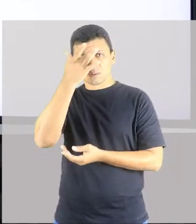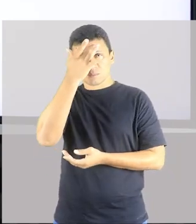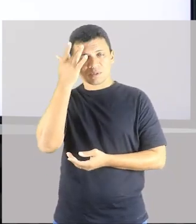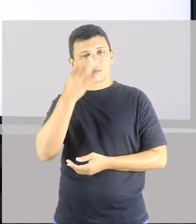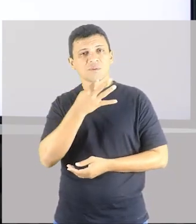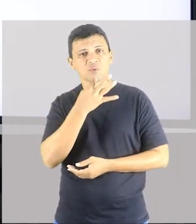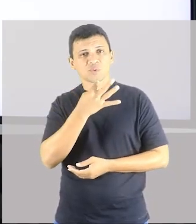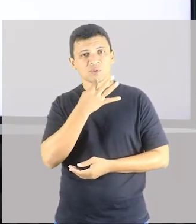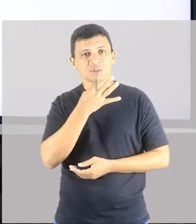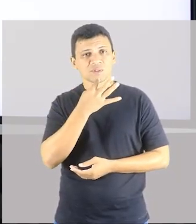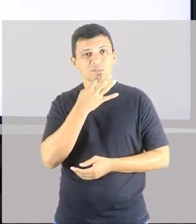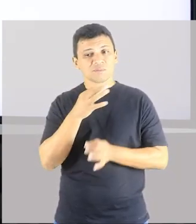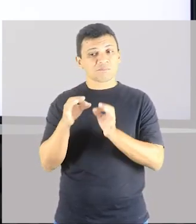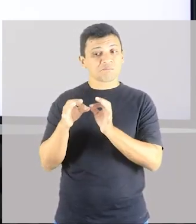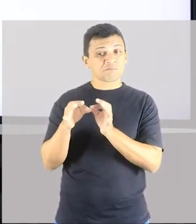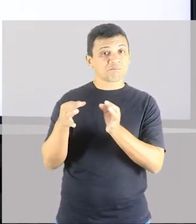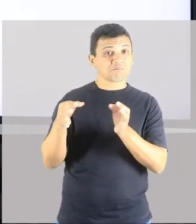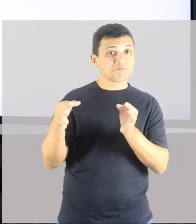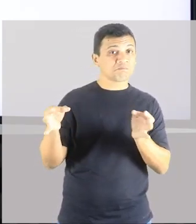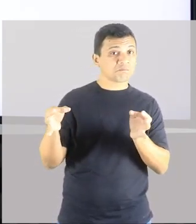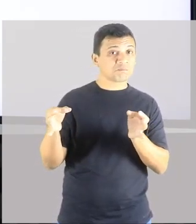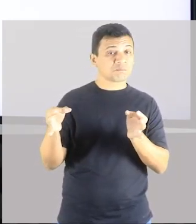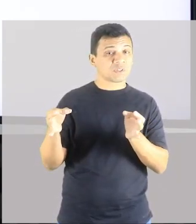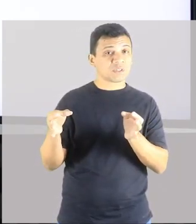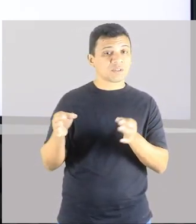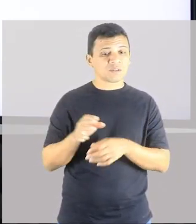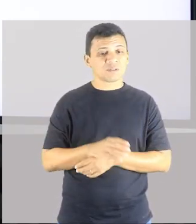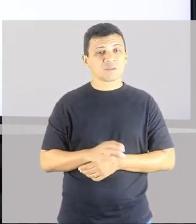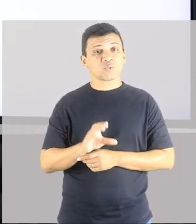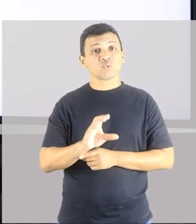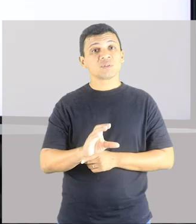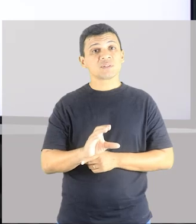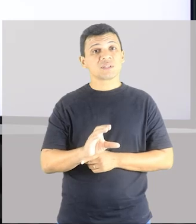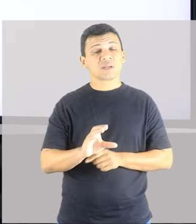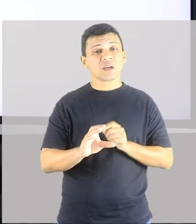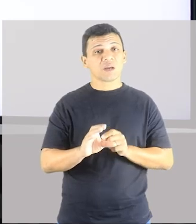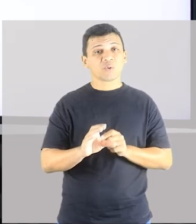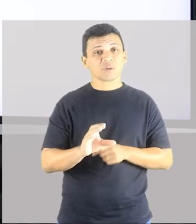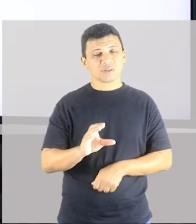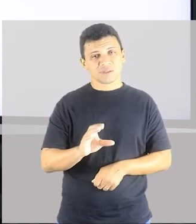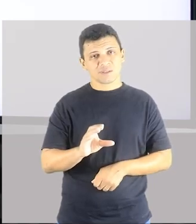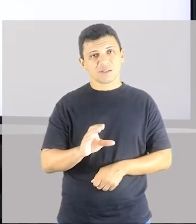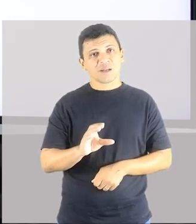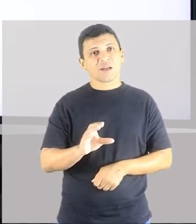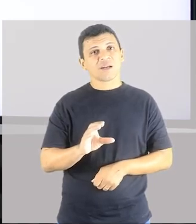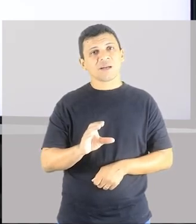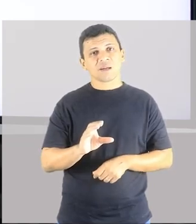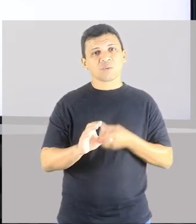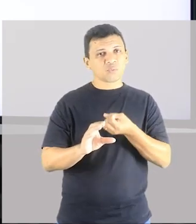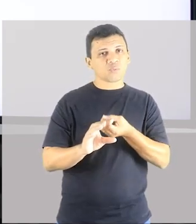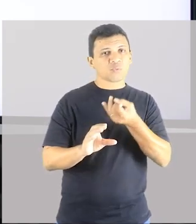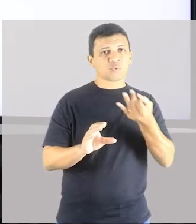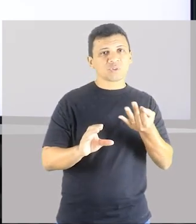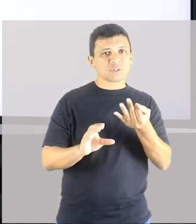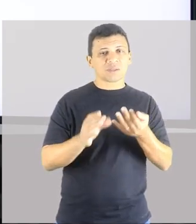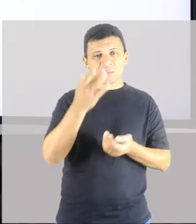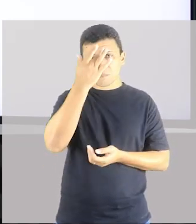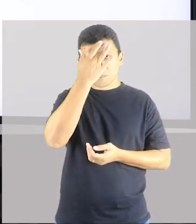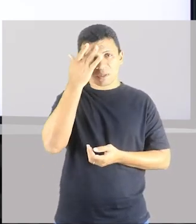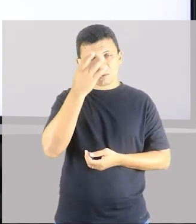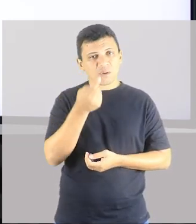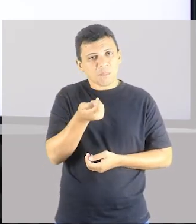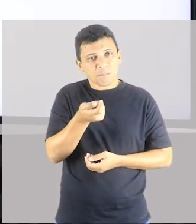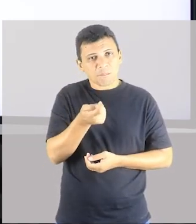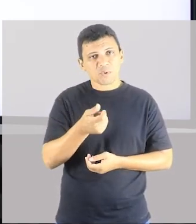medida que você vai se distanciando, então, por exemplo, o C já é um vocábulo que menos pessoas conhecem. Então, isso está